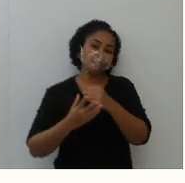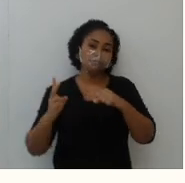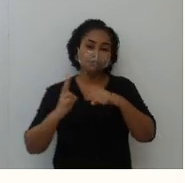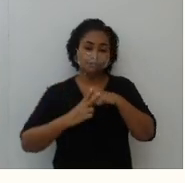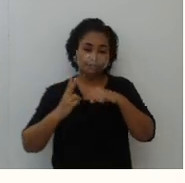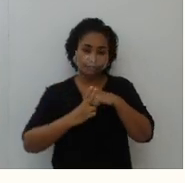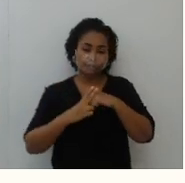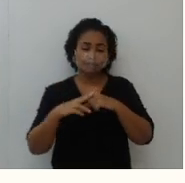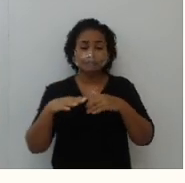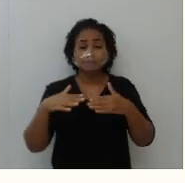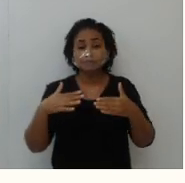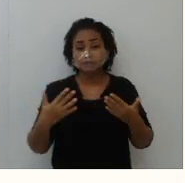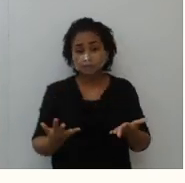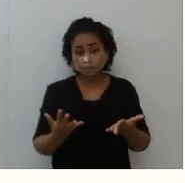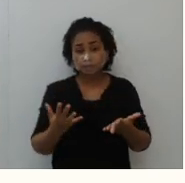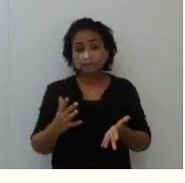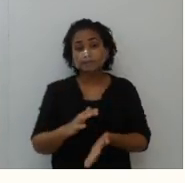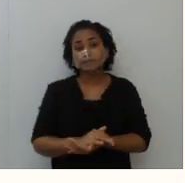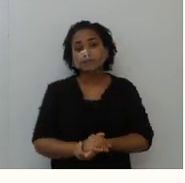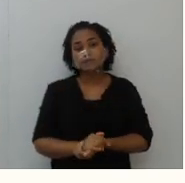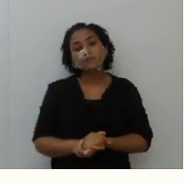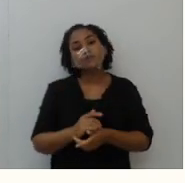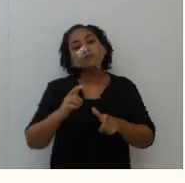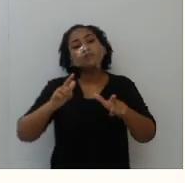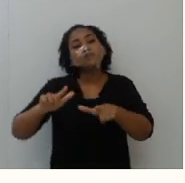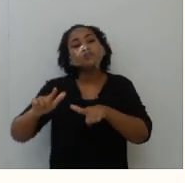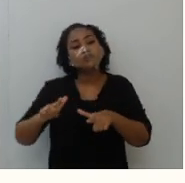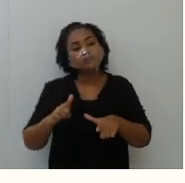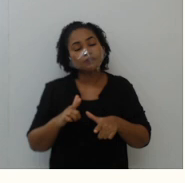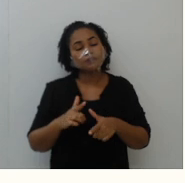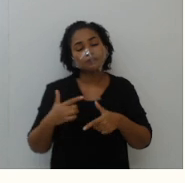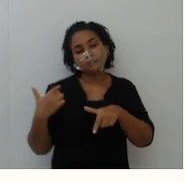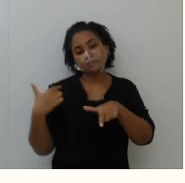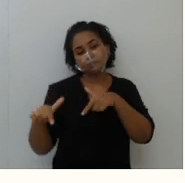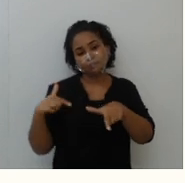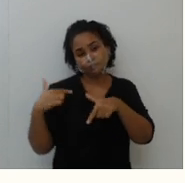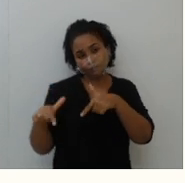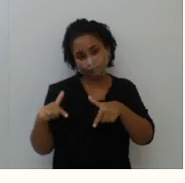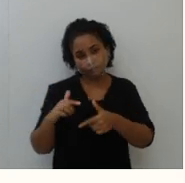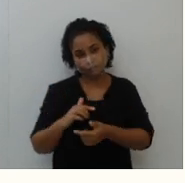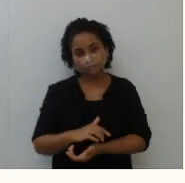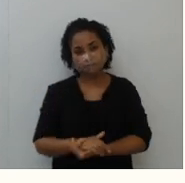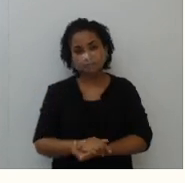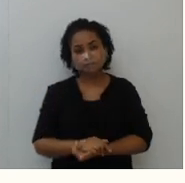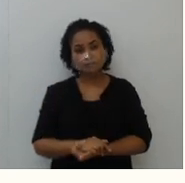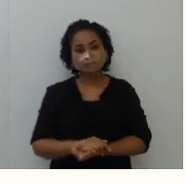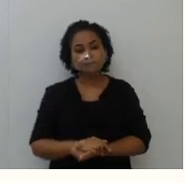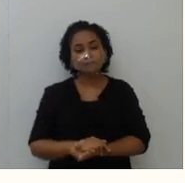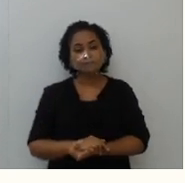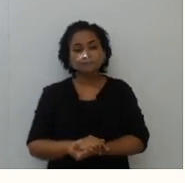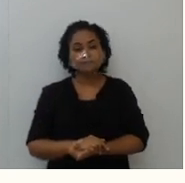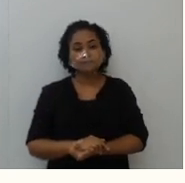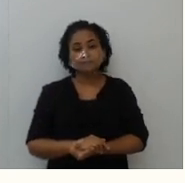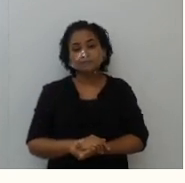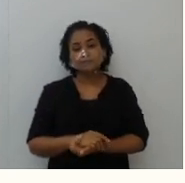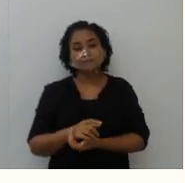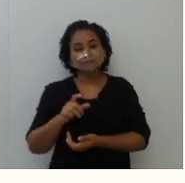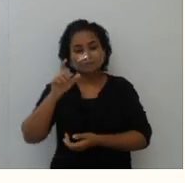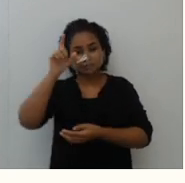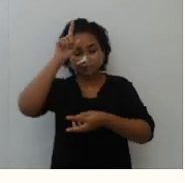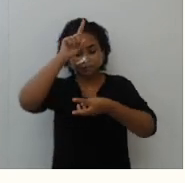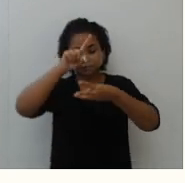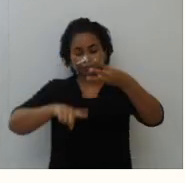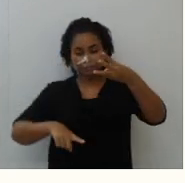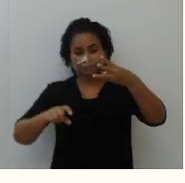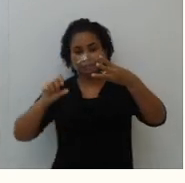Então, where does he work? Onde ele trabalha. Veja aí o does, porque he, she, it, a gente vai